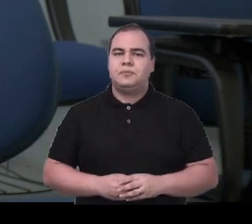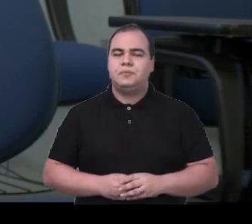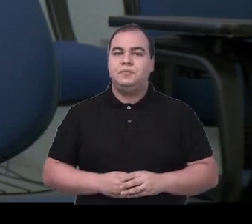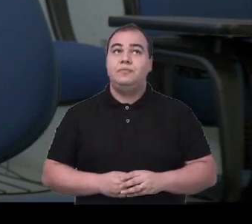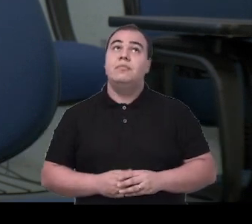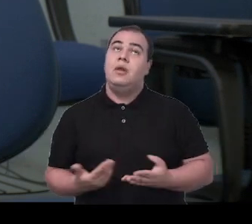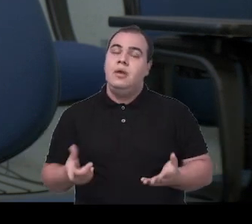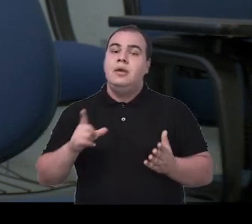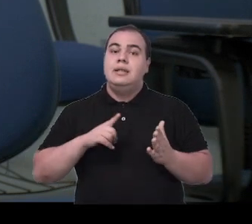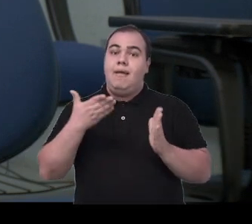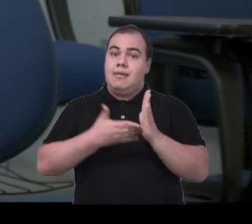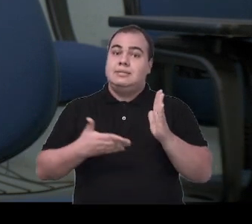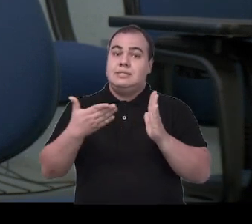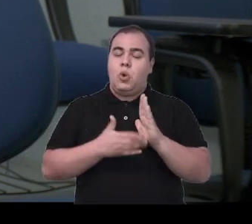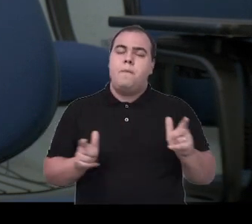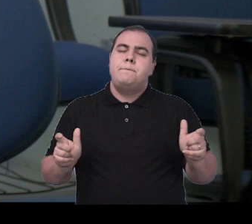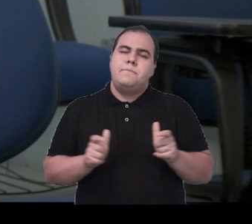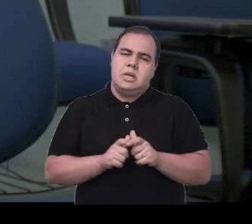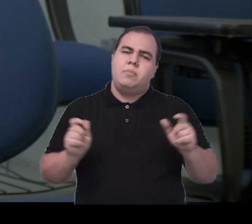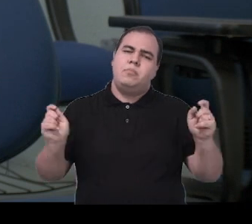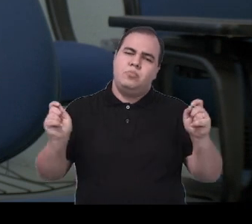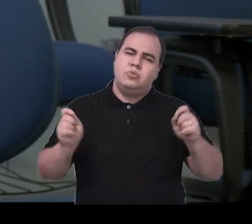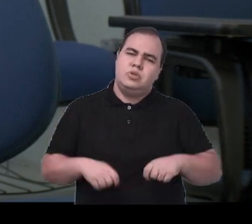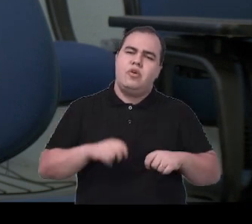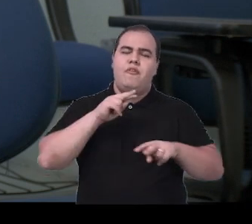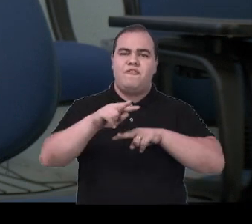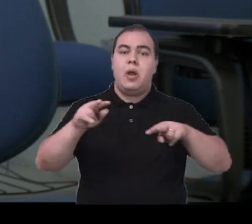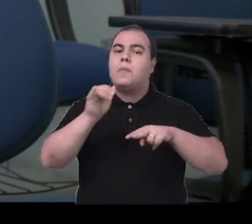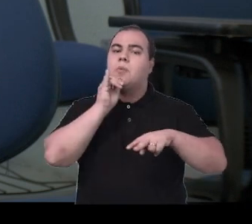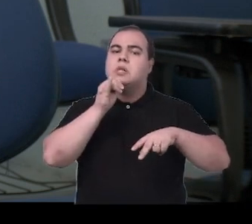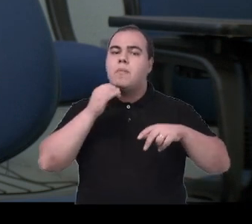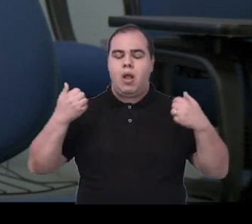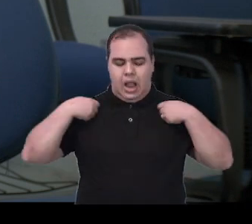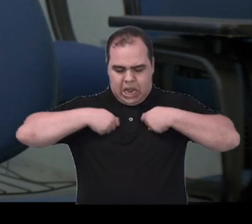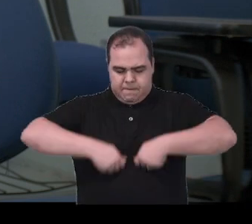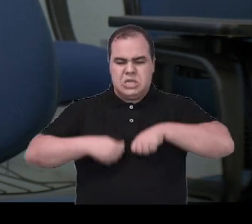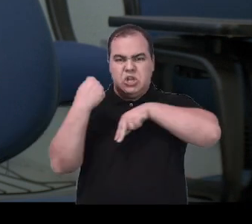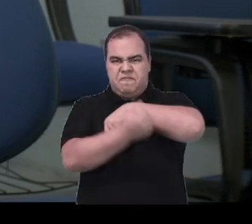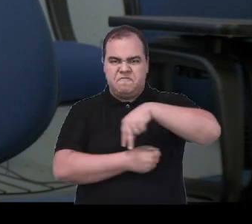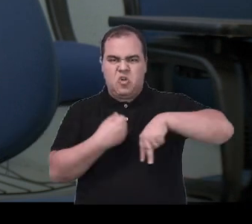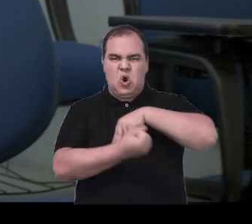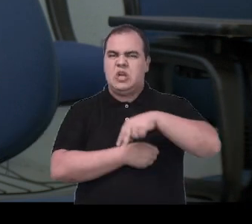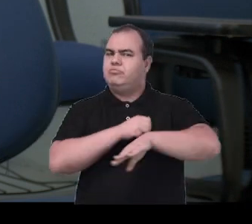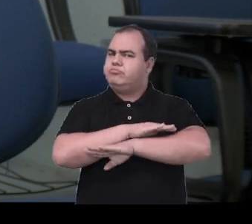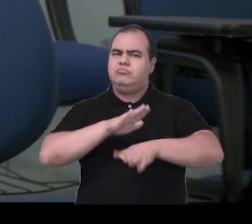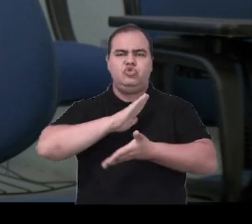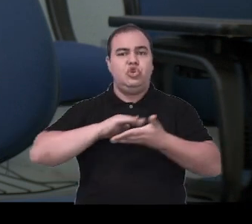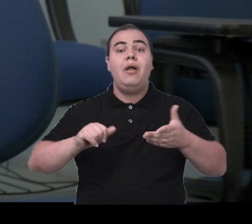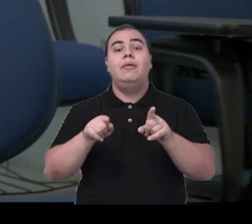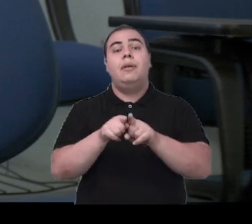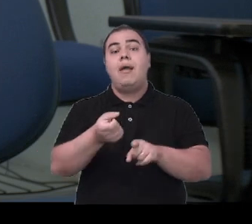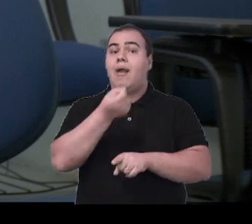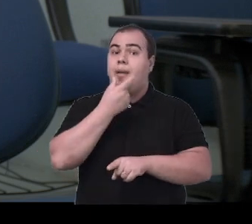de restrição possível, tanto restrição da camisa de força, que é abolida, mecânica, quanto a restrição química, que é a